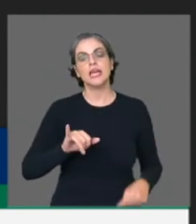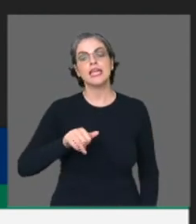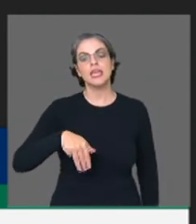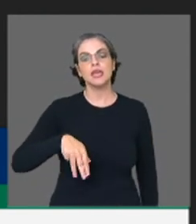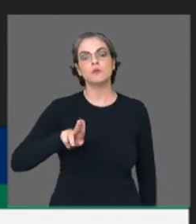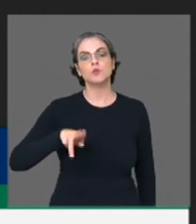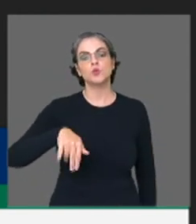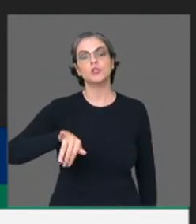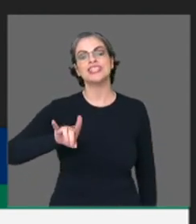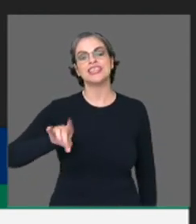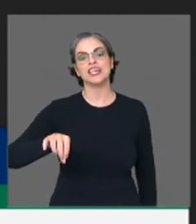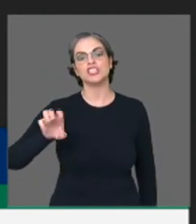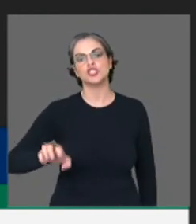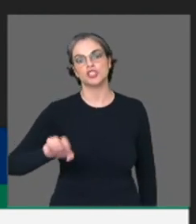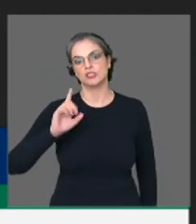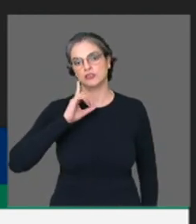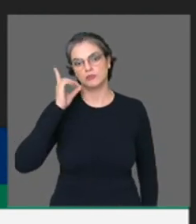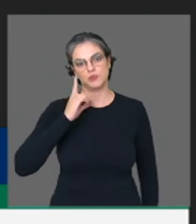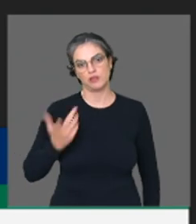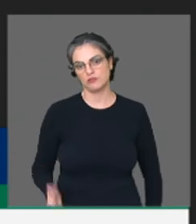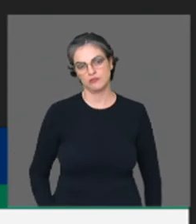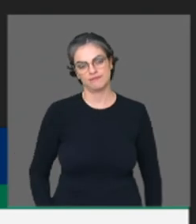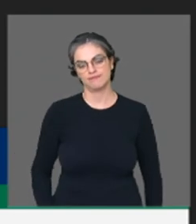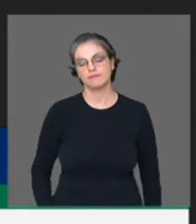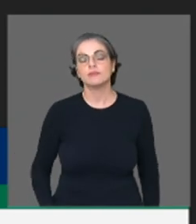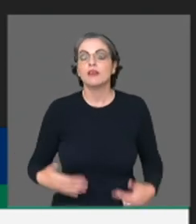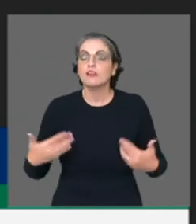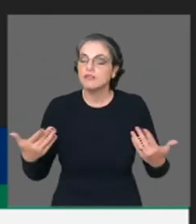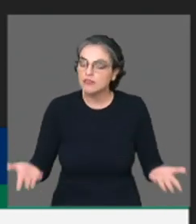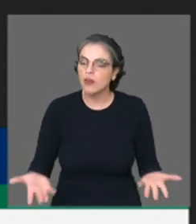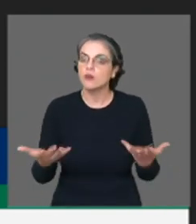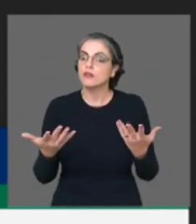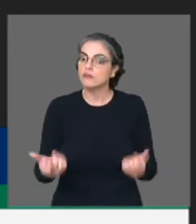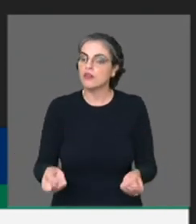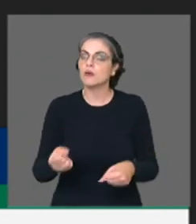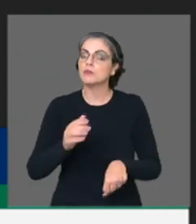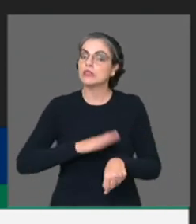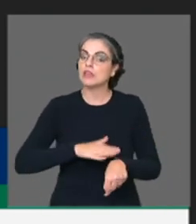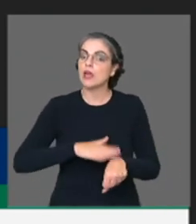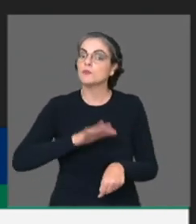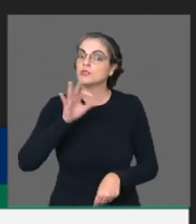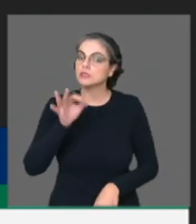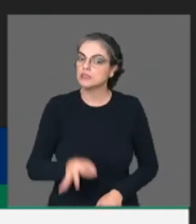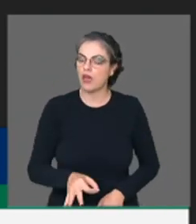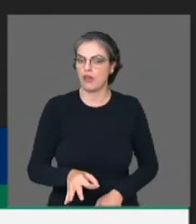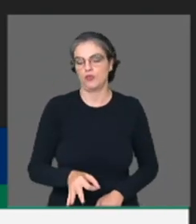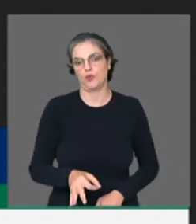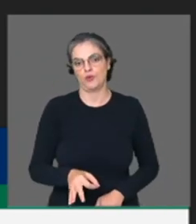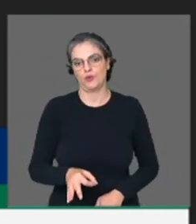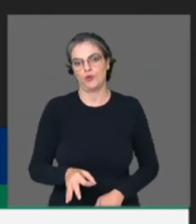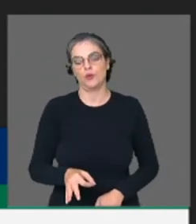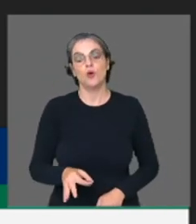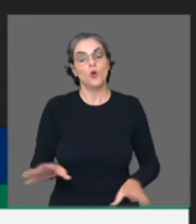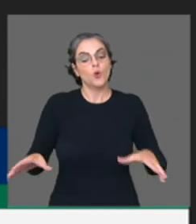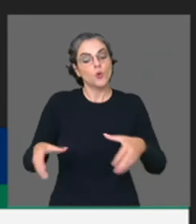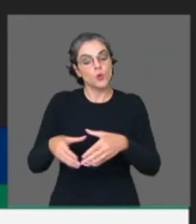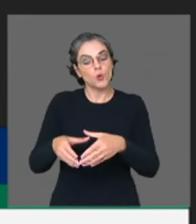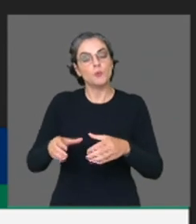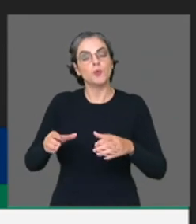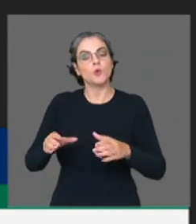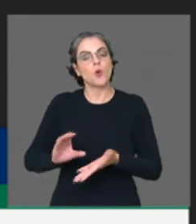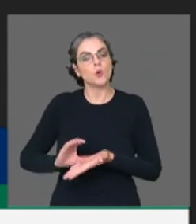Vamos, então, dar tempo ao tempo e permitir o debate sobre o caso pontual no Conselho de Ética e